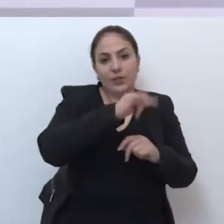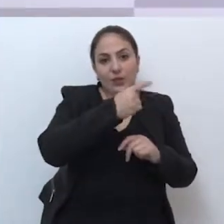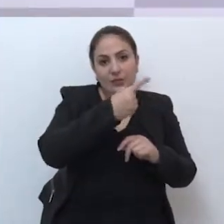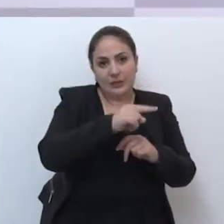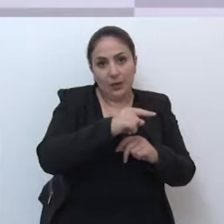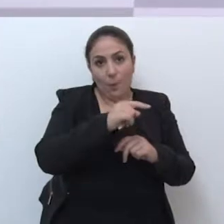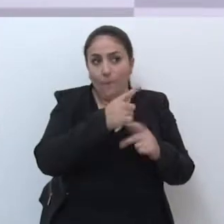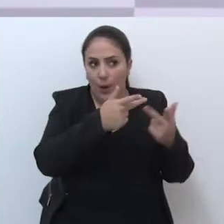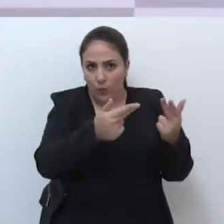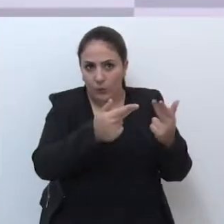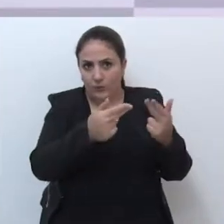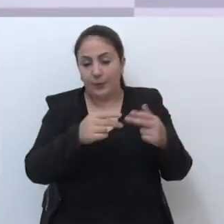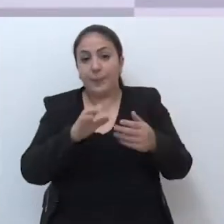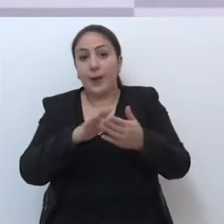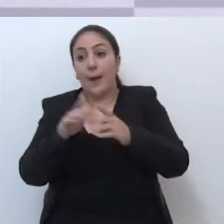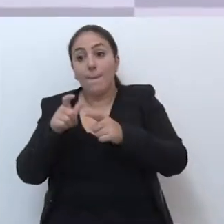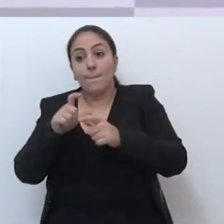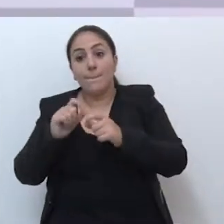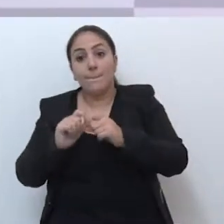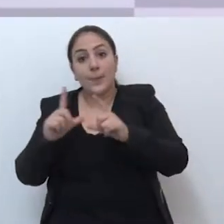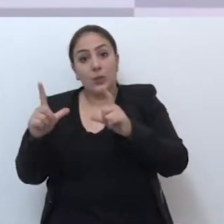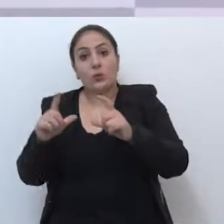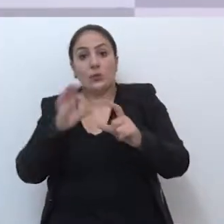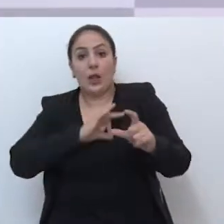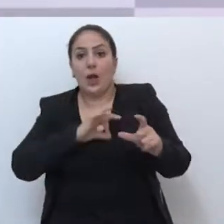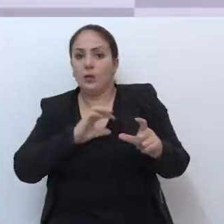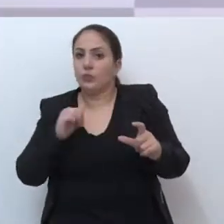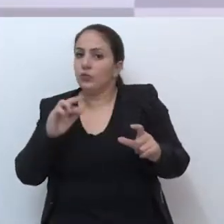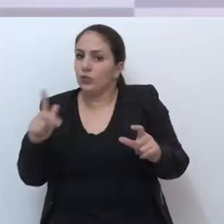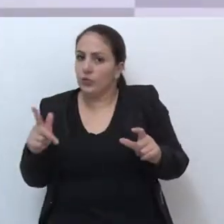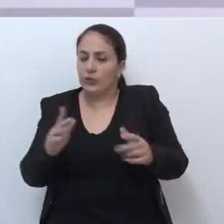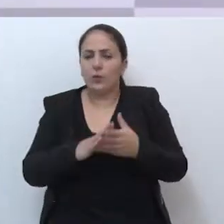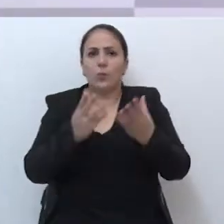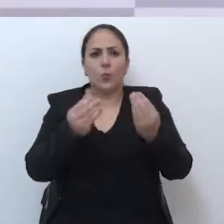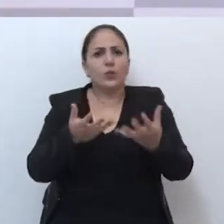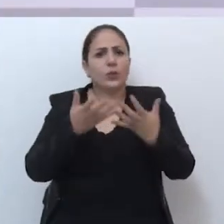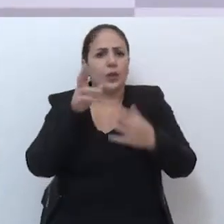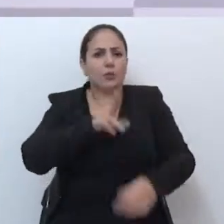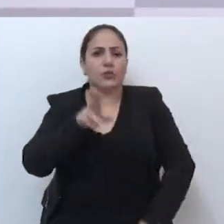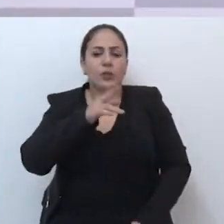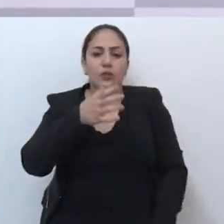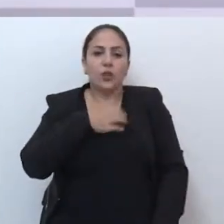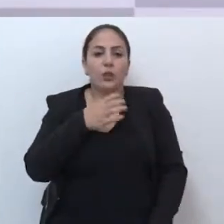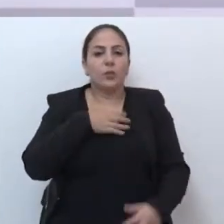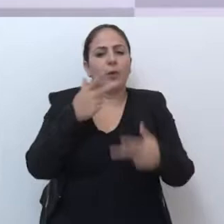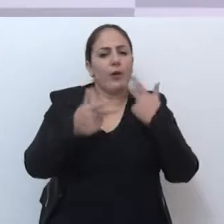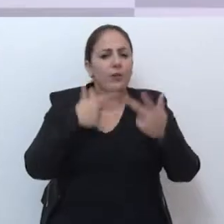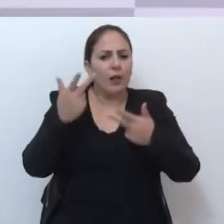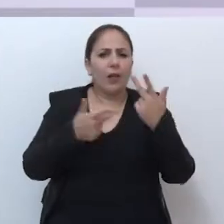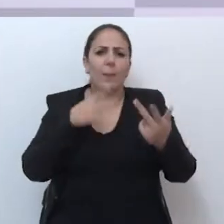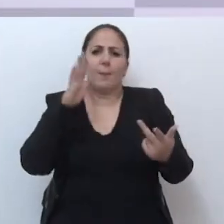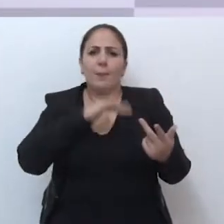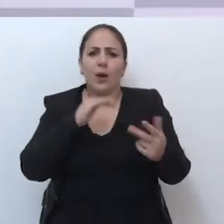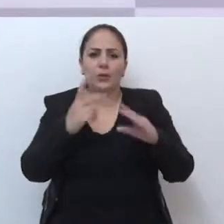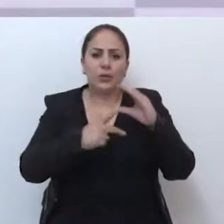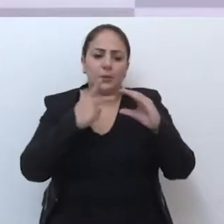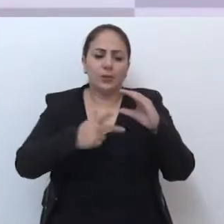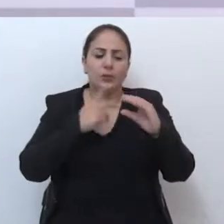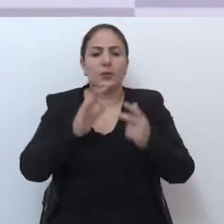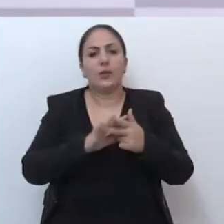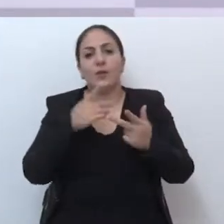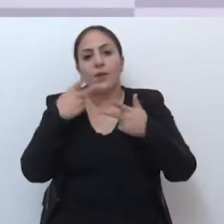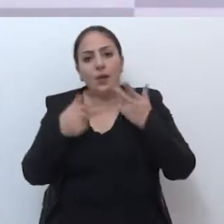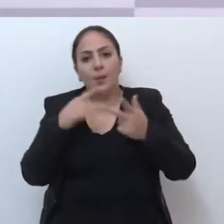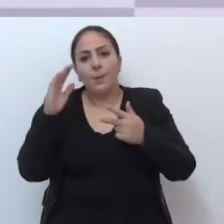coisa, aumento de salário é outra. Que muitos querem utilizar esse meio aí para defamar a Câmara de